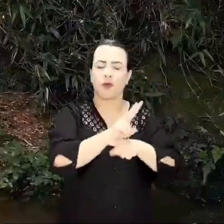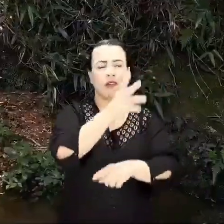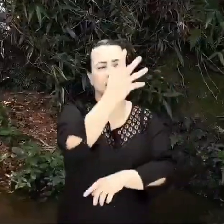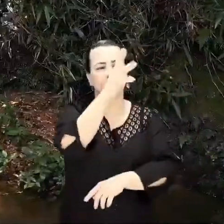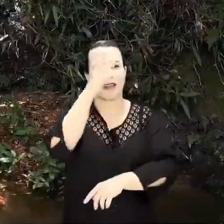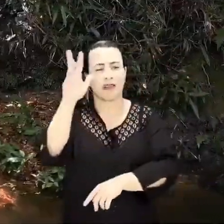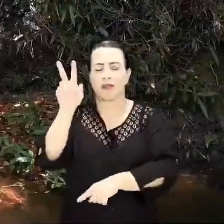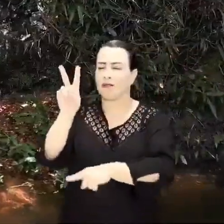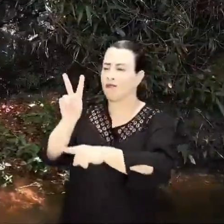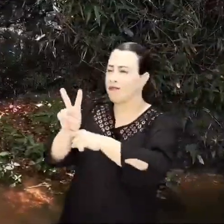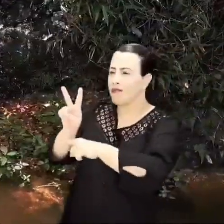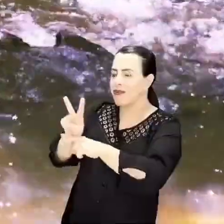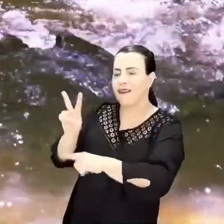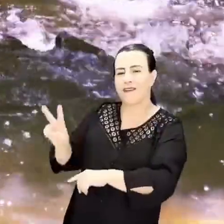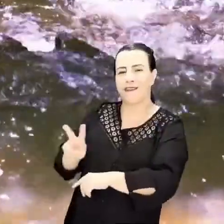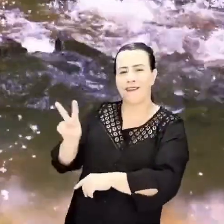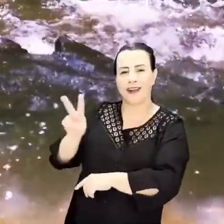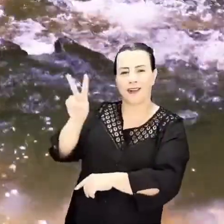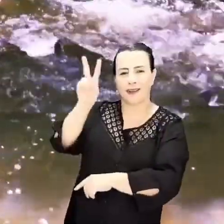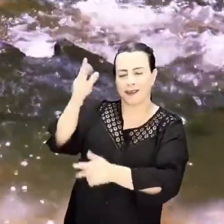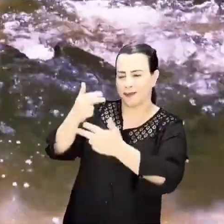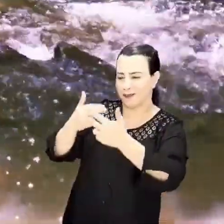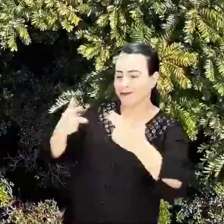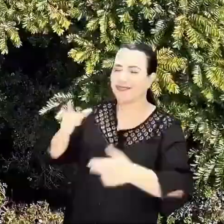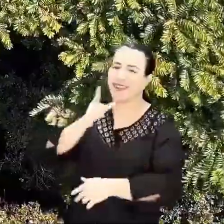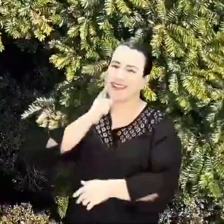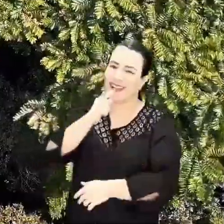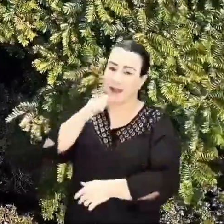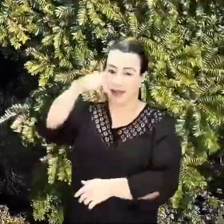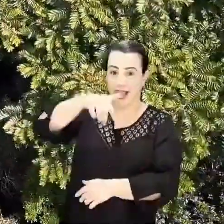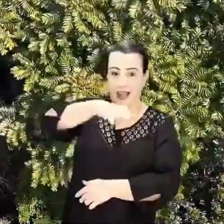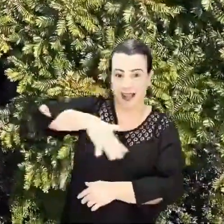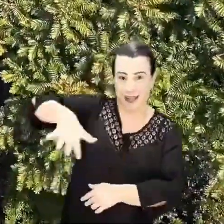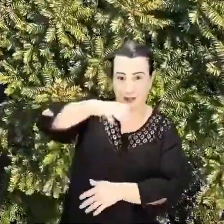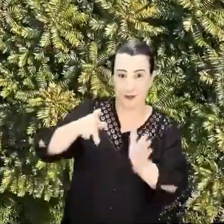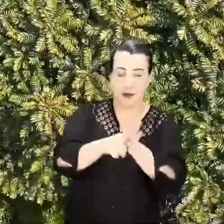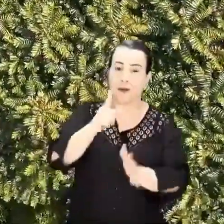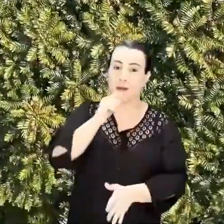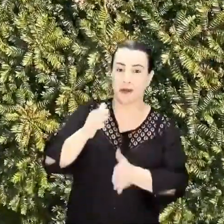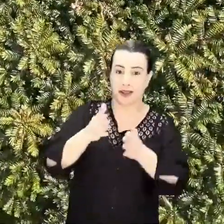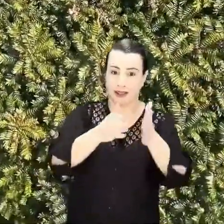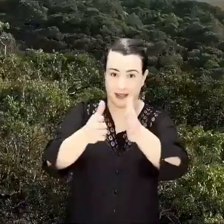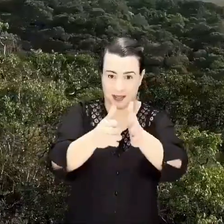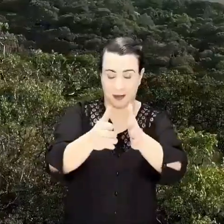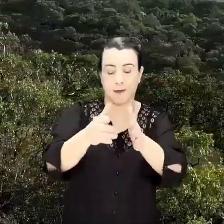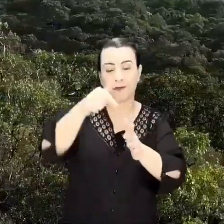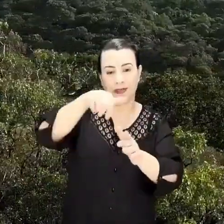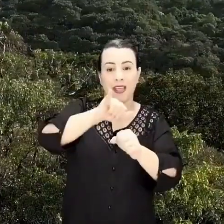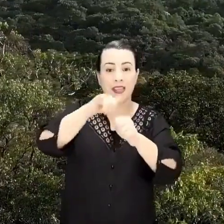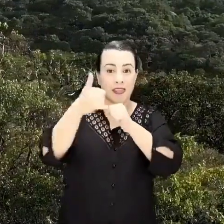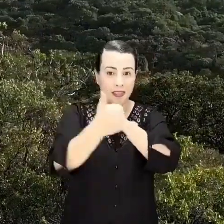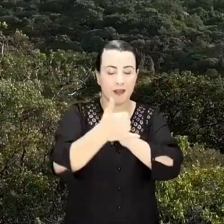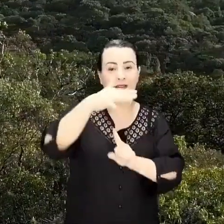que protegem e valorizam nossos recursos hídricos aqui na bacia do Rio Miringuava, em São José dos